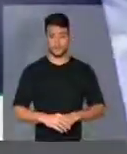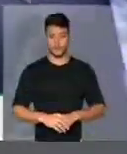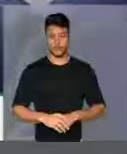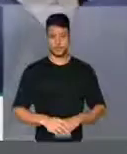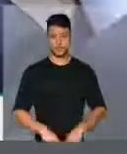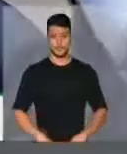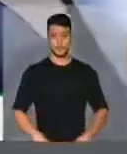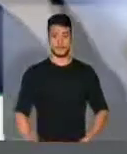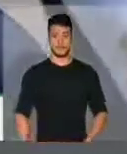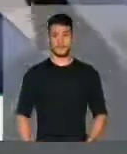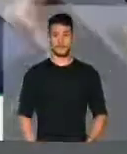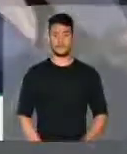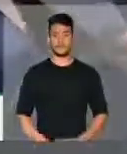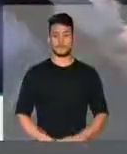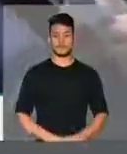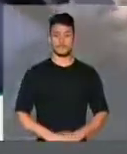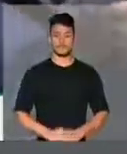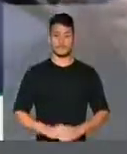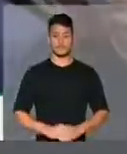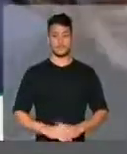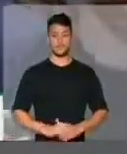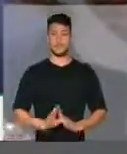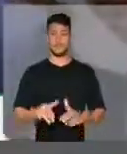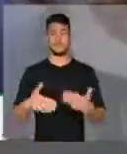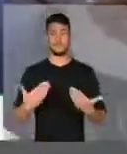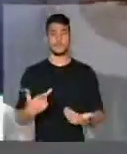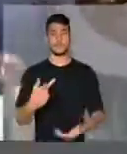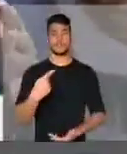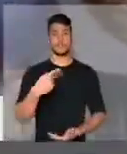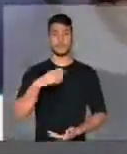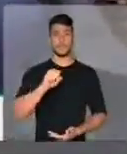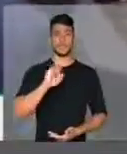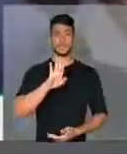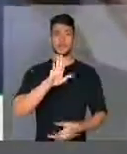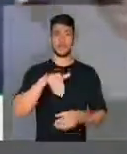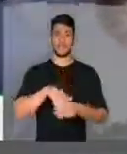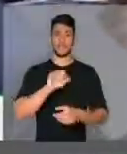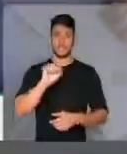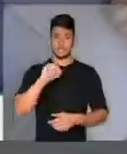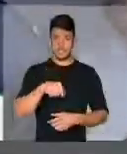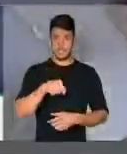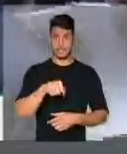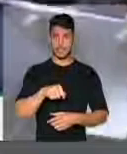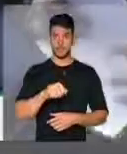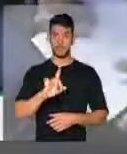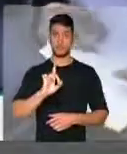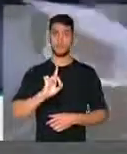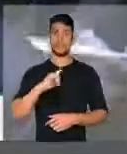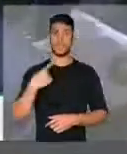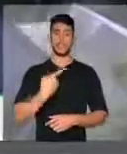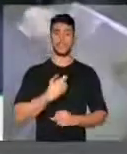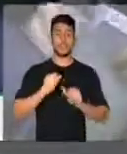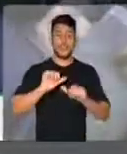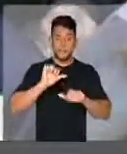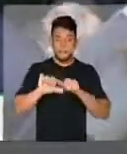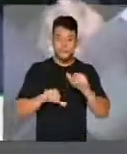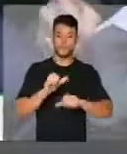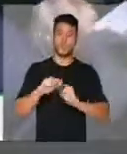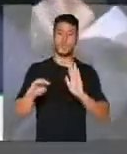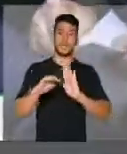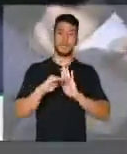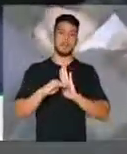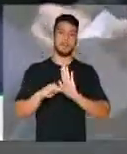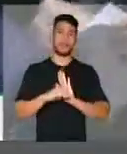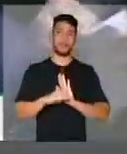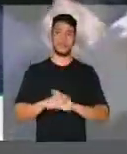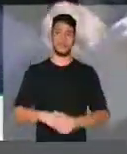que é o município e termos de território então o psb vai votar sim pra gente sair dessa pauta e prass passa a